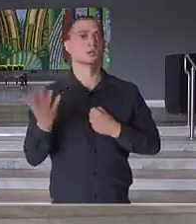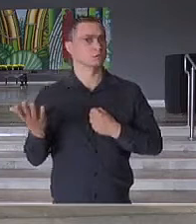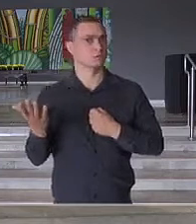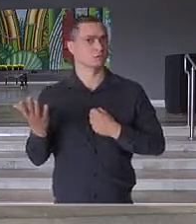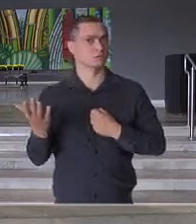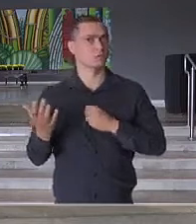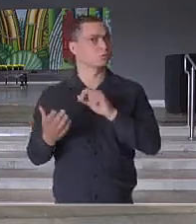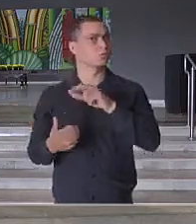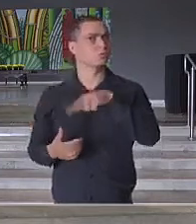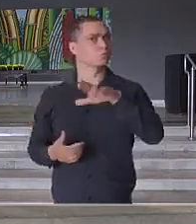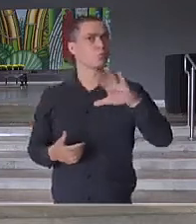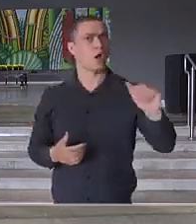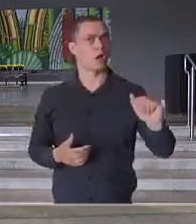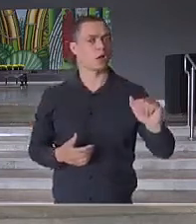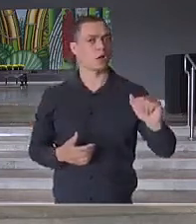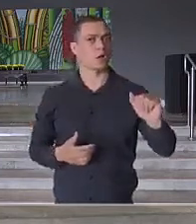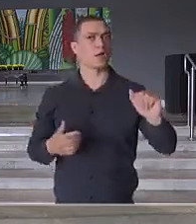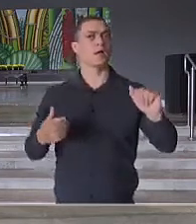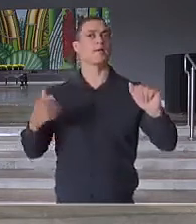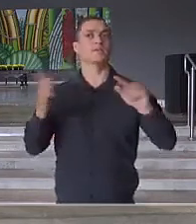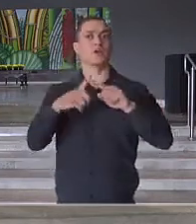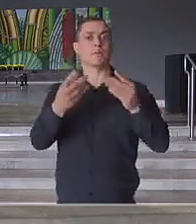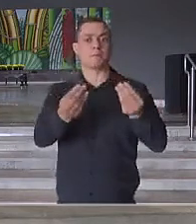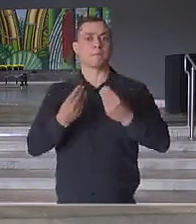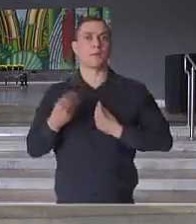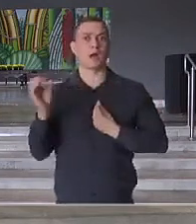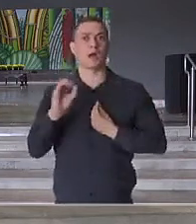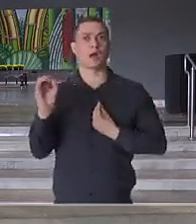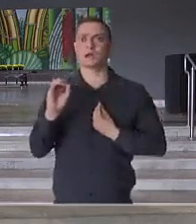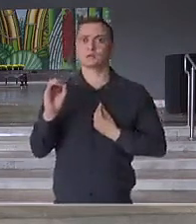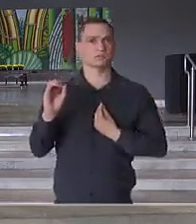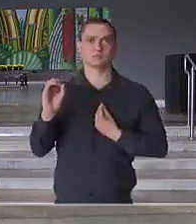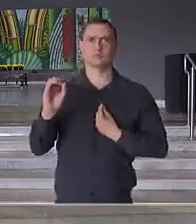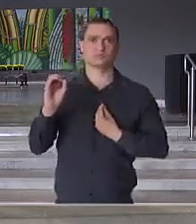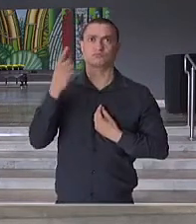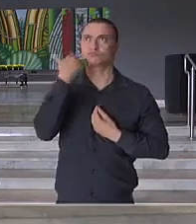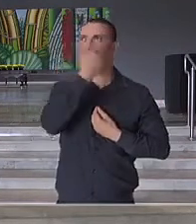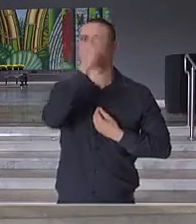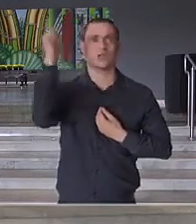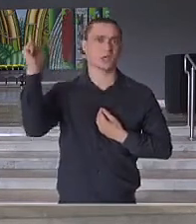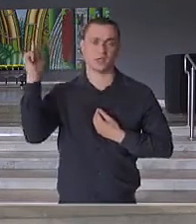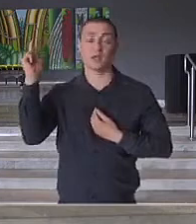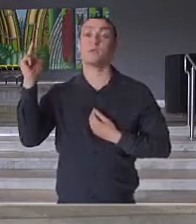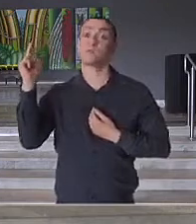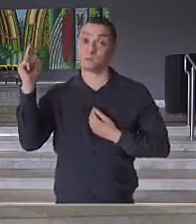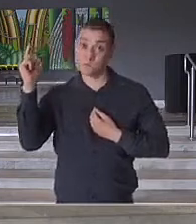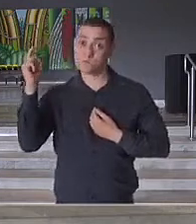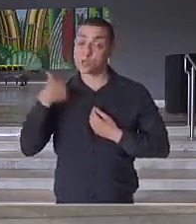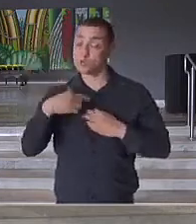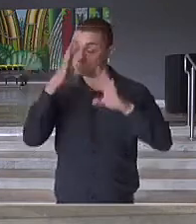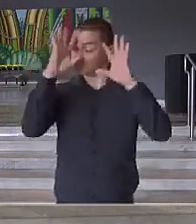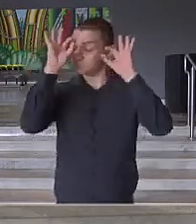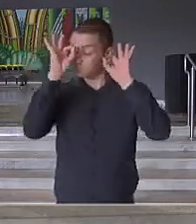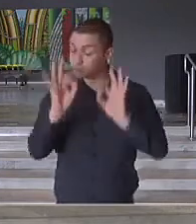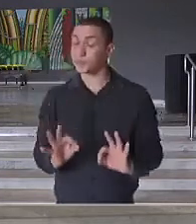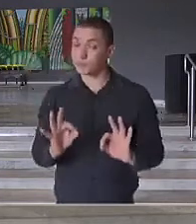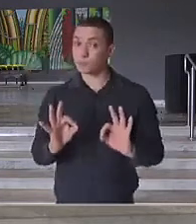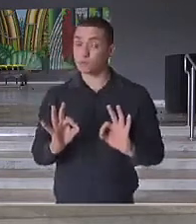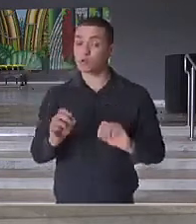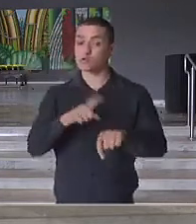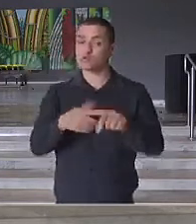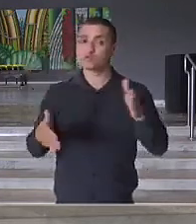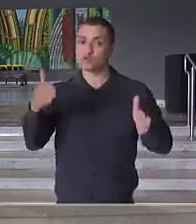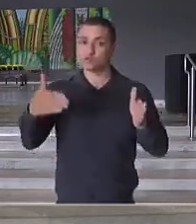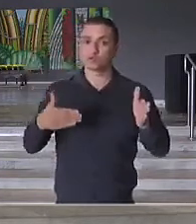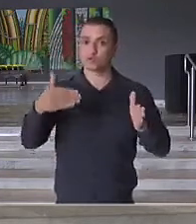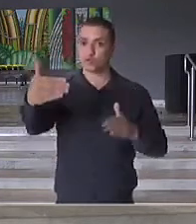razão, de qualquer esfera, de receber a sua proporcionalidade. E nós temos a certeza que no momento em que